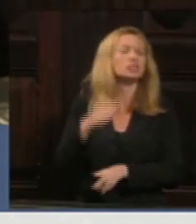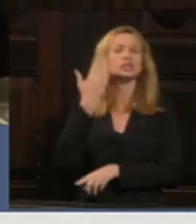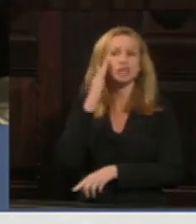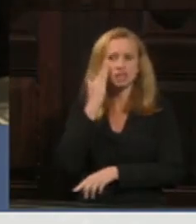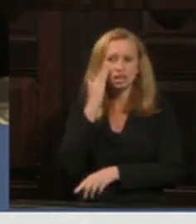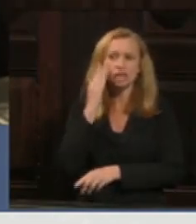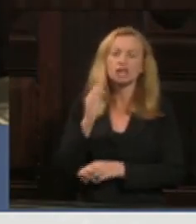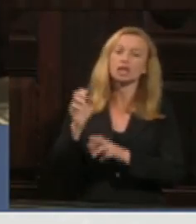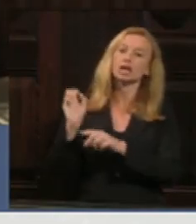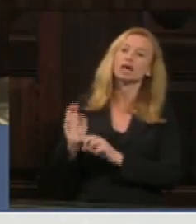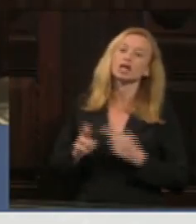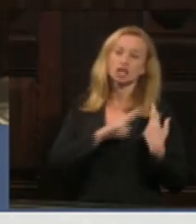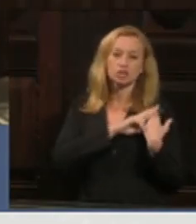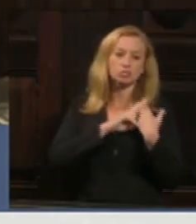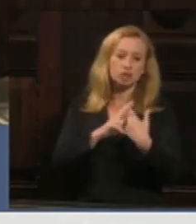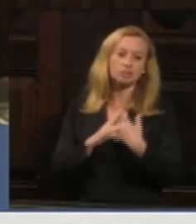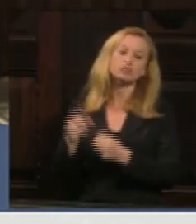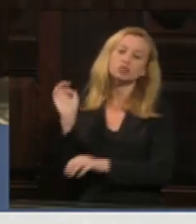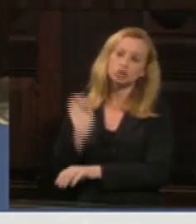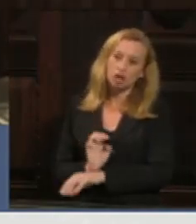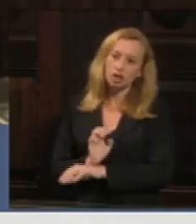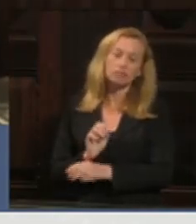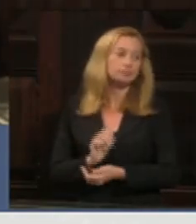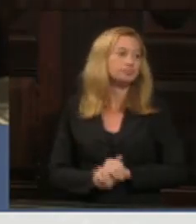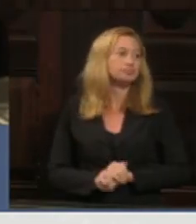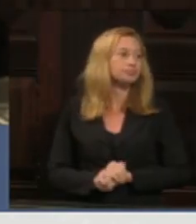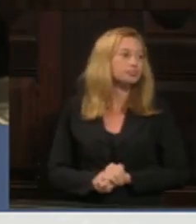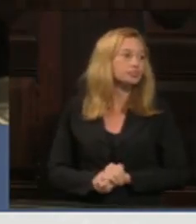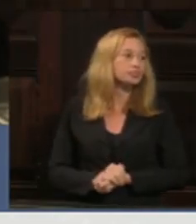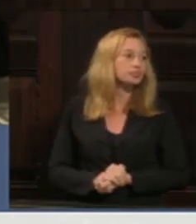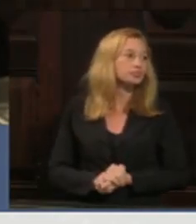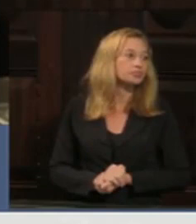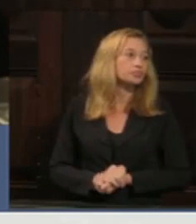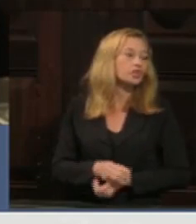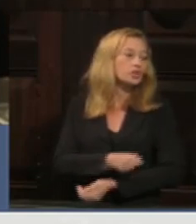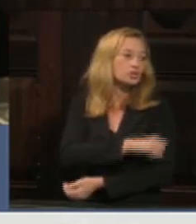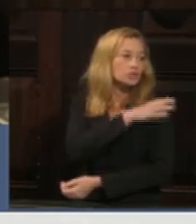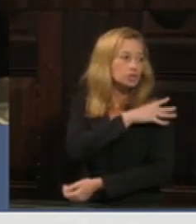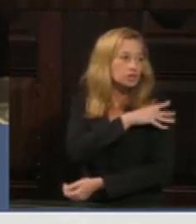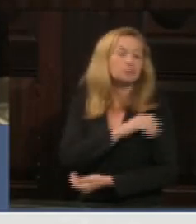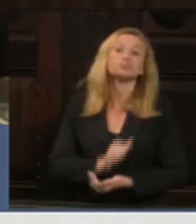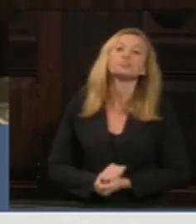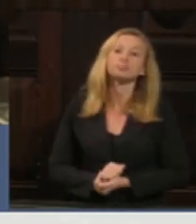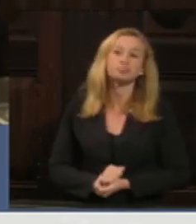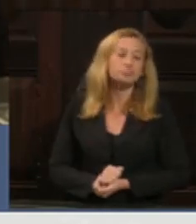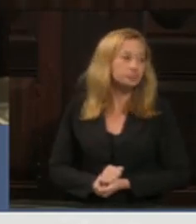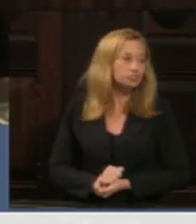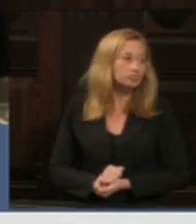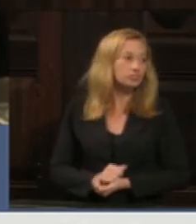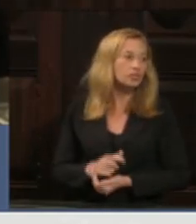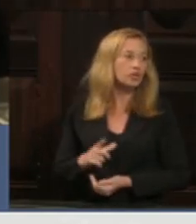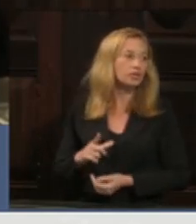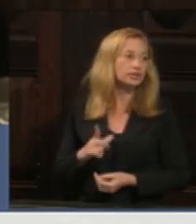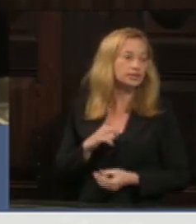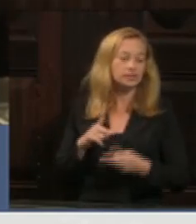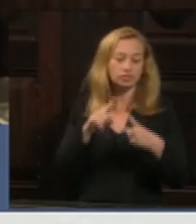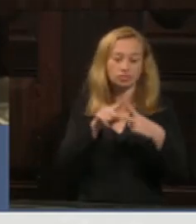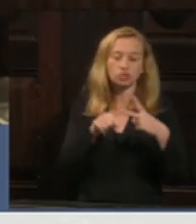do estado, compartilhada com os municípios fluminenses, a oferta de ensino fundamental. Destaquei esses dois aspectos porque,